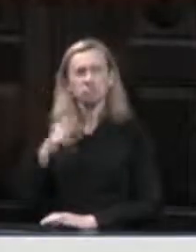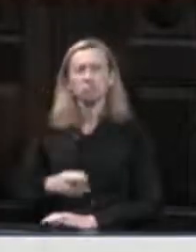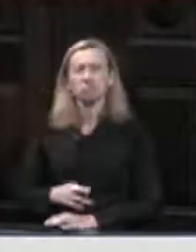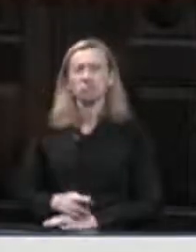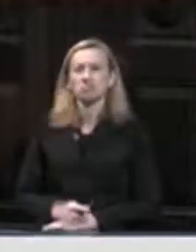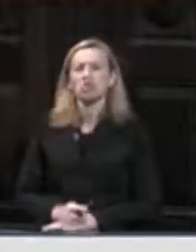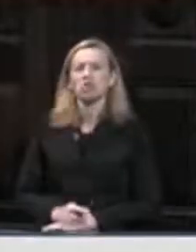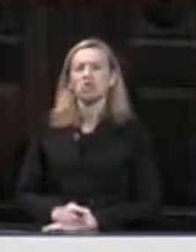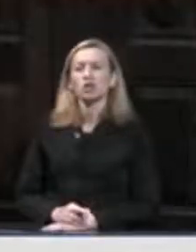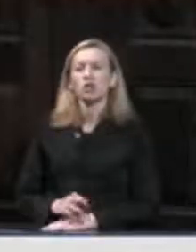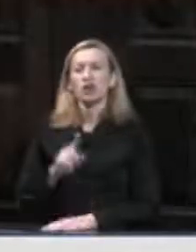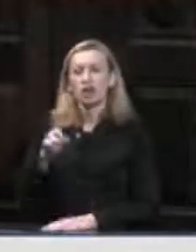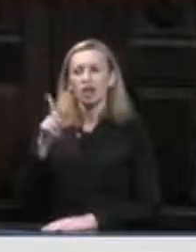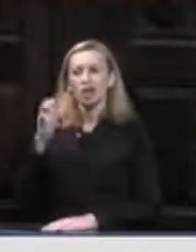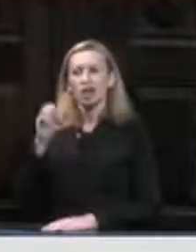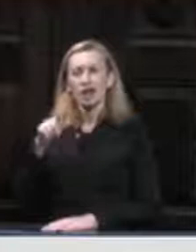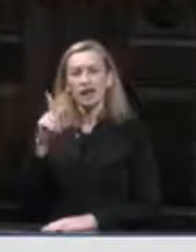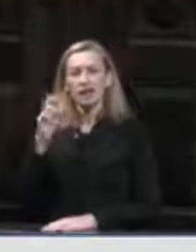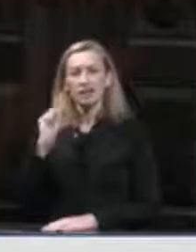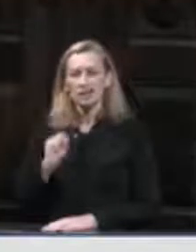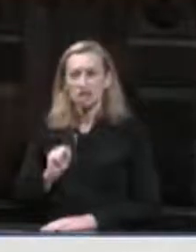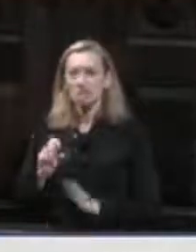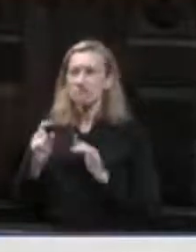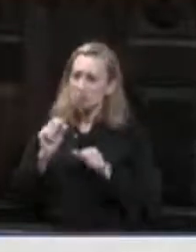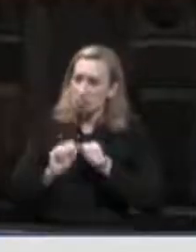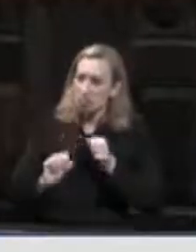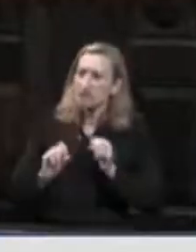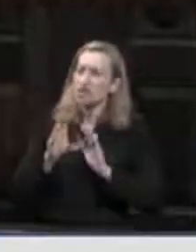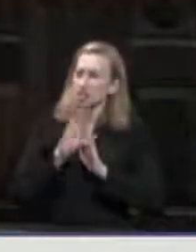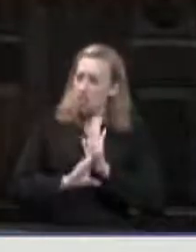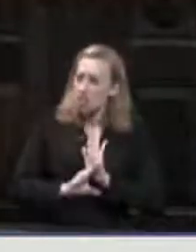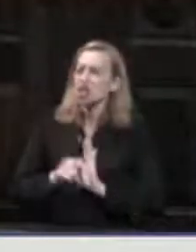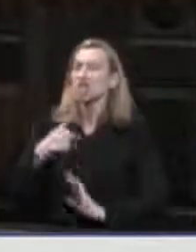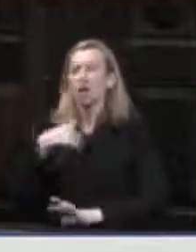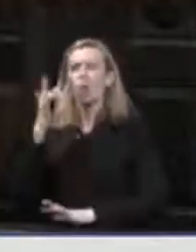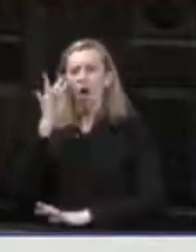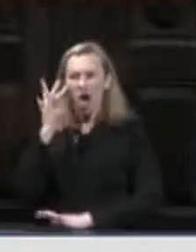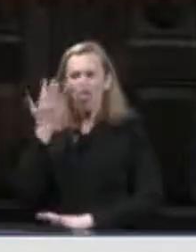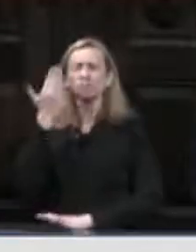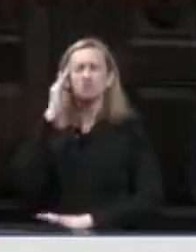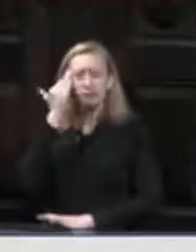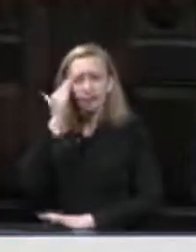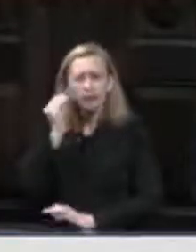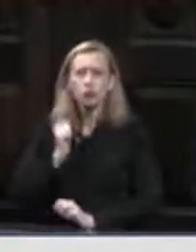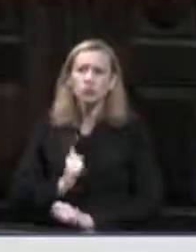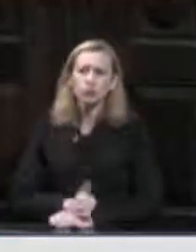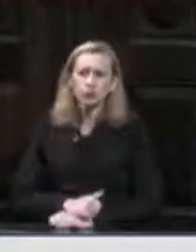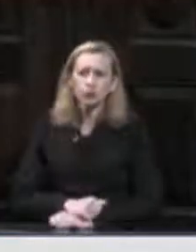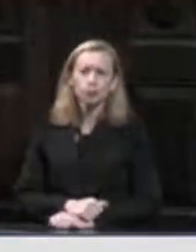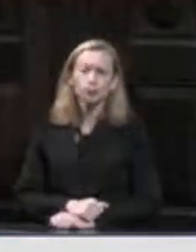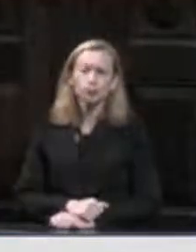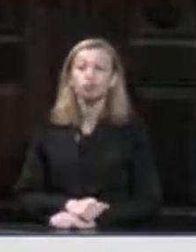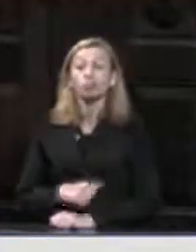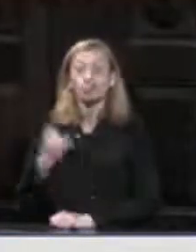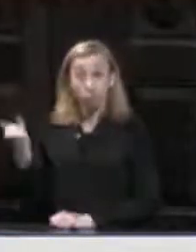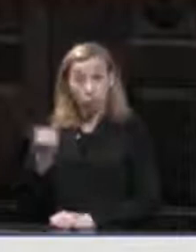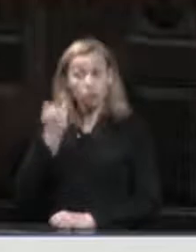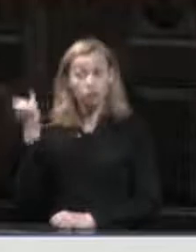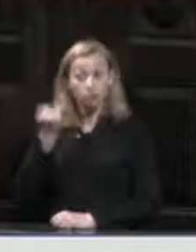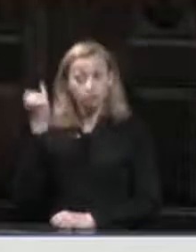Inclusive, fiz as emendas que acho, que entendo que são